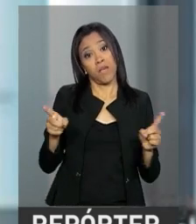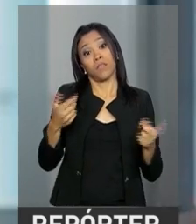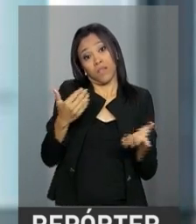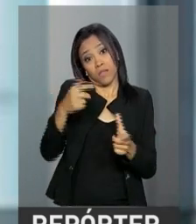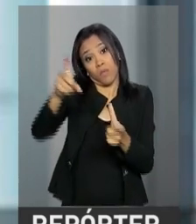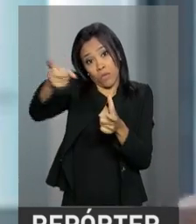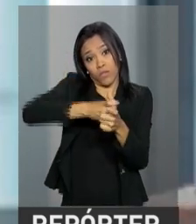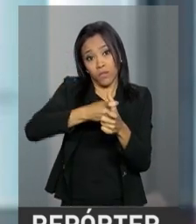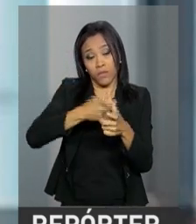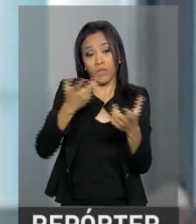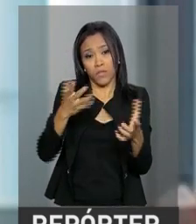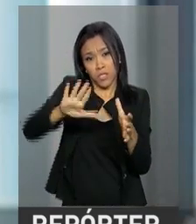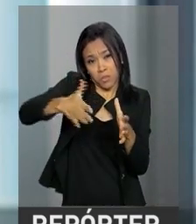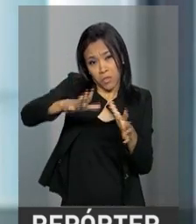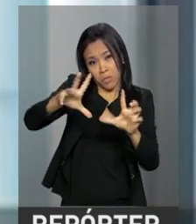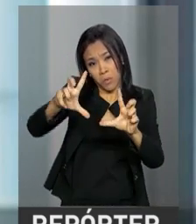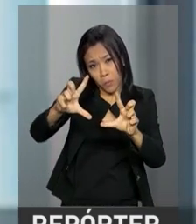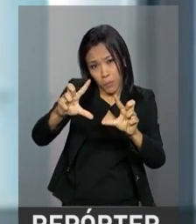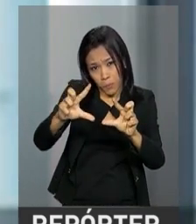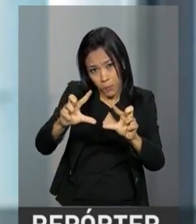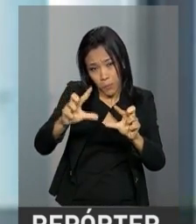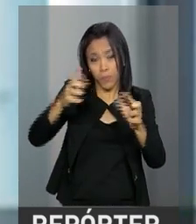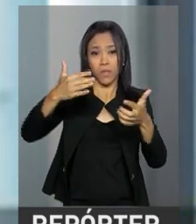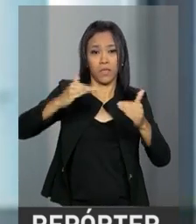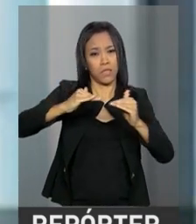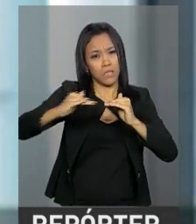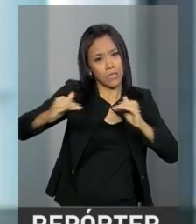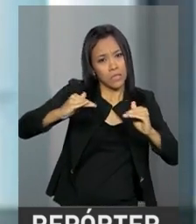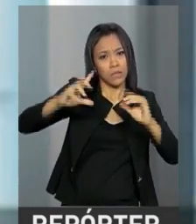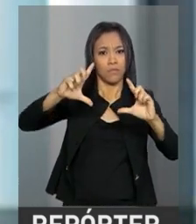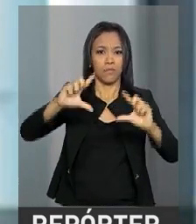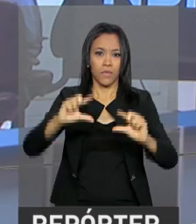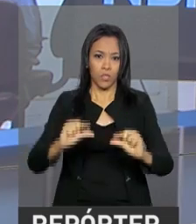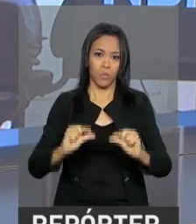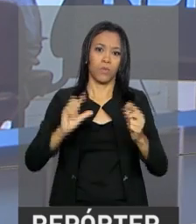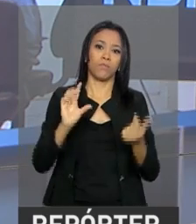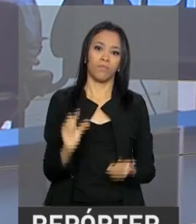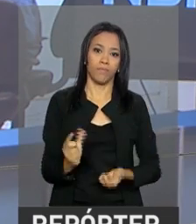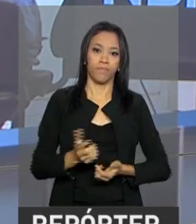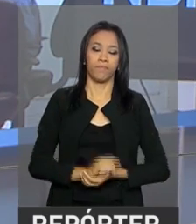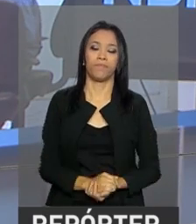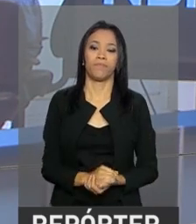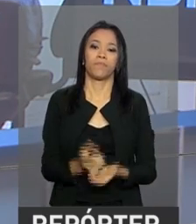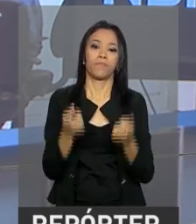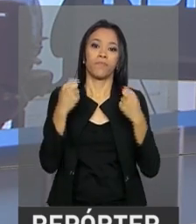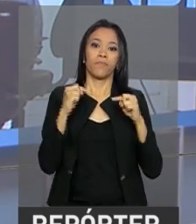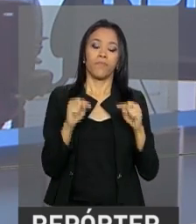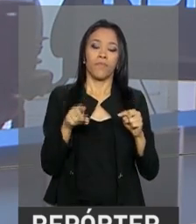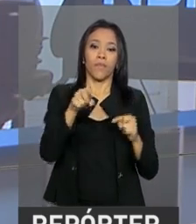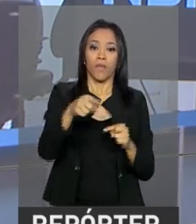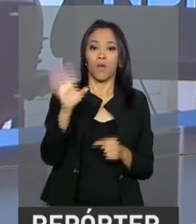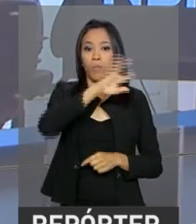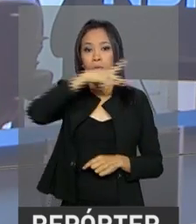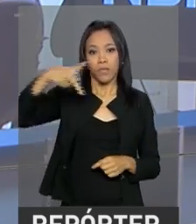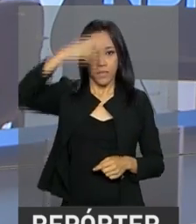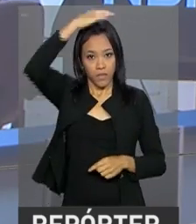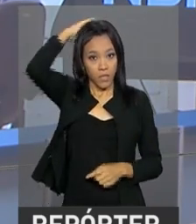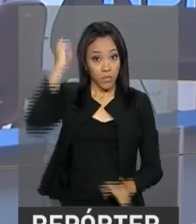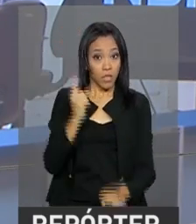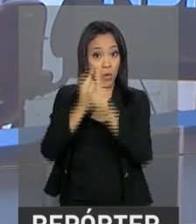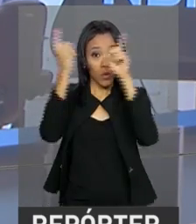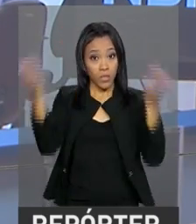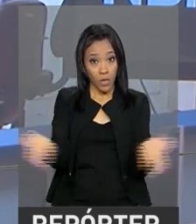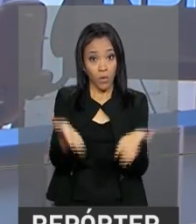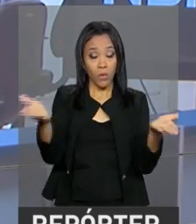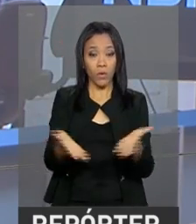Previdenciário que seja mais ou menos estável ou com uma leve tendência de queda e o presidente Michel temes se encontra hoje com